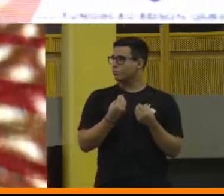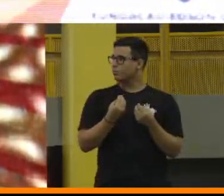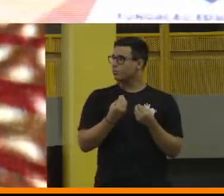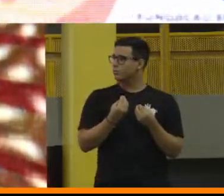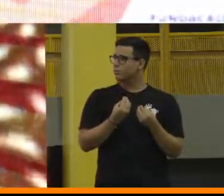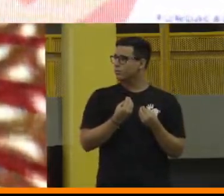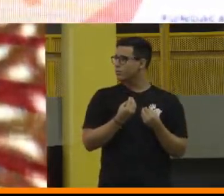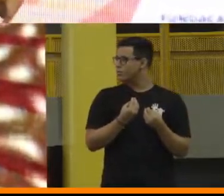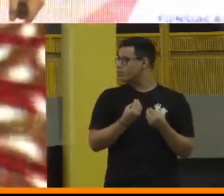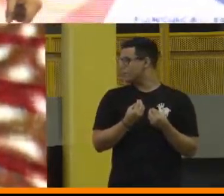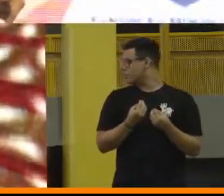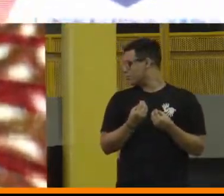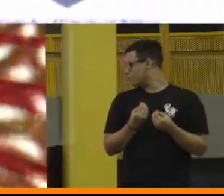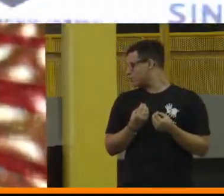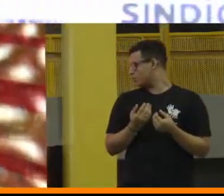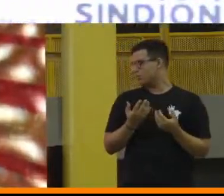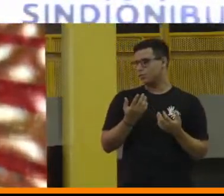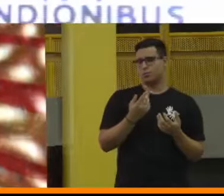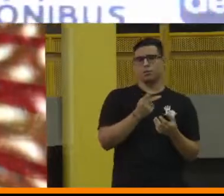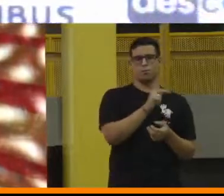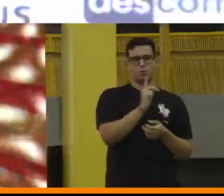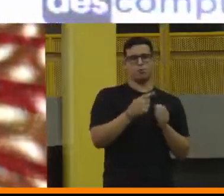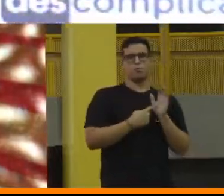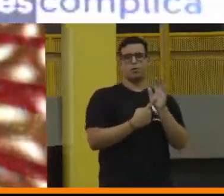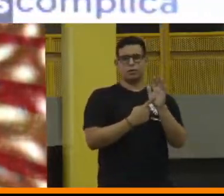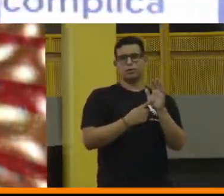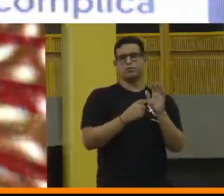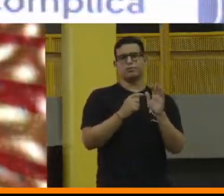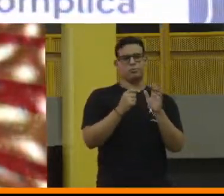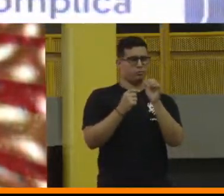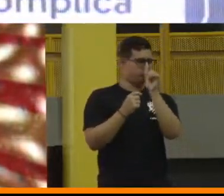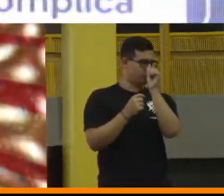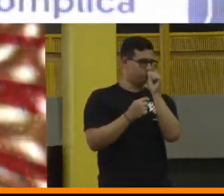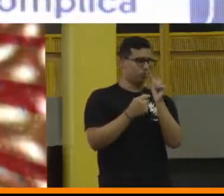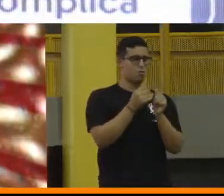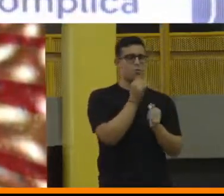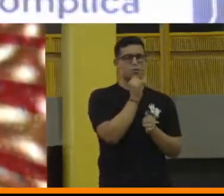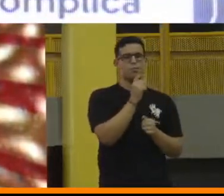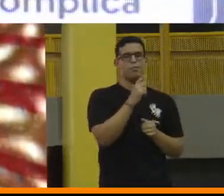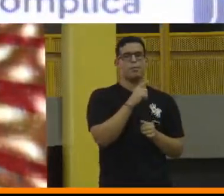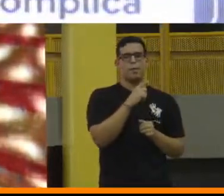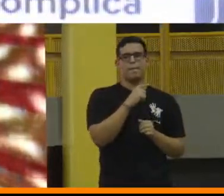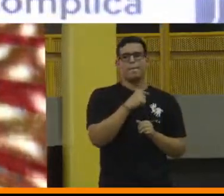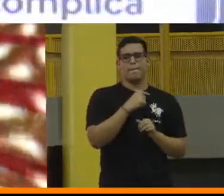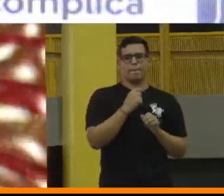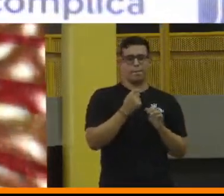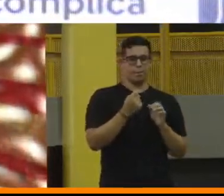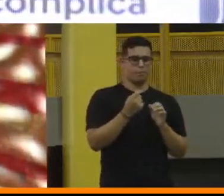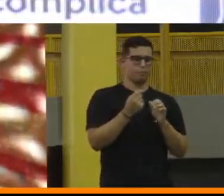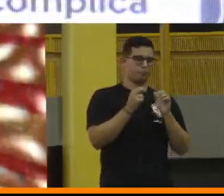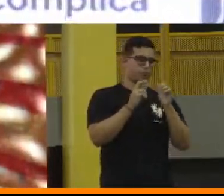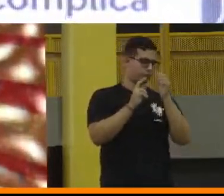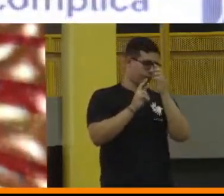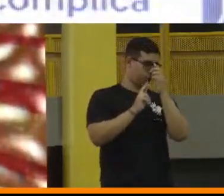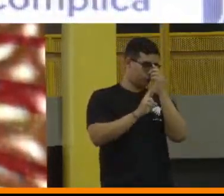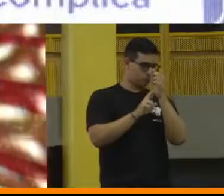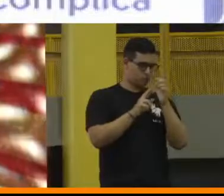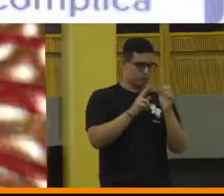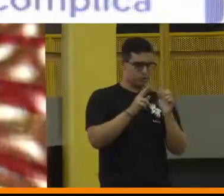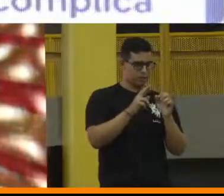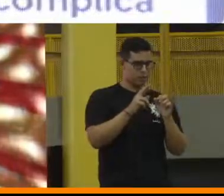fazem o seguinte, está aqui o enunciado. Vamos supor que seja uma questão que você consiga resolver aplicando uma